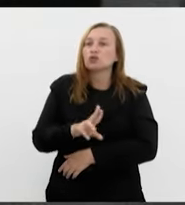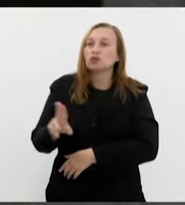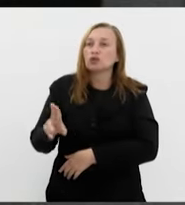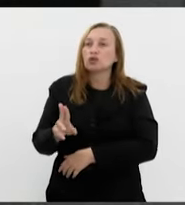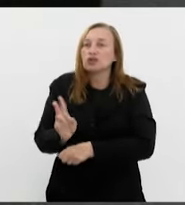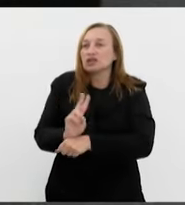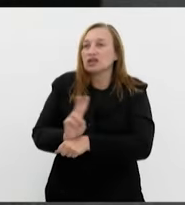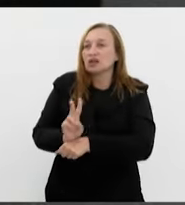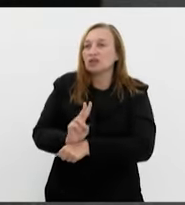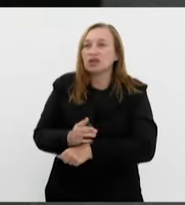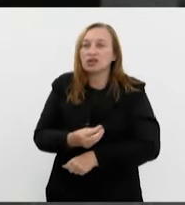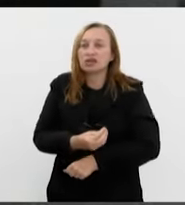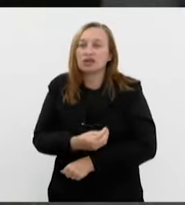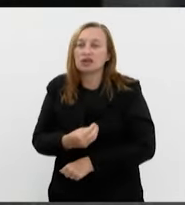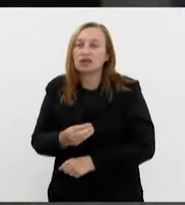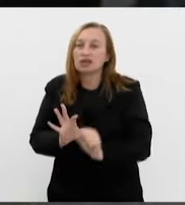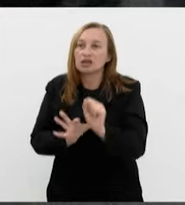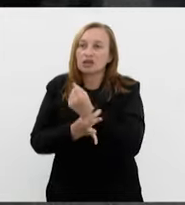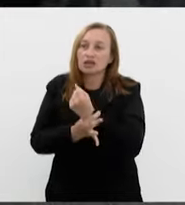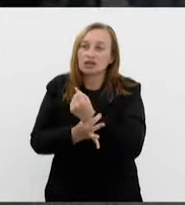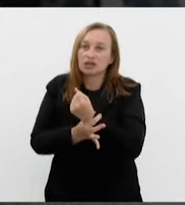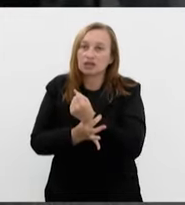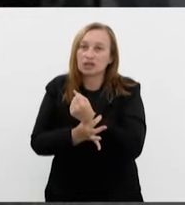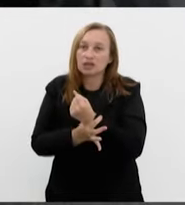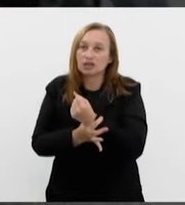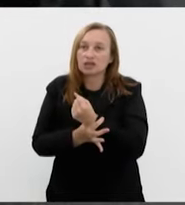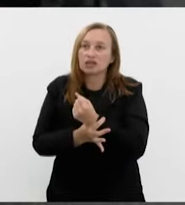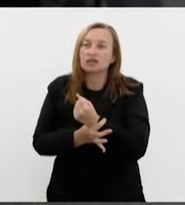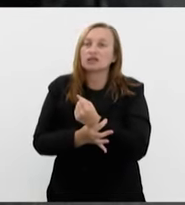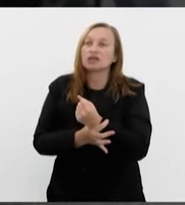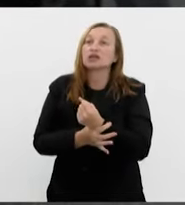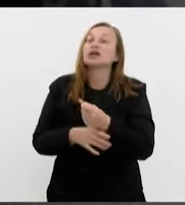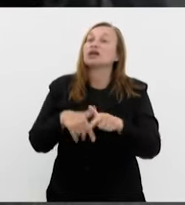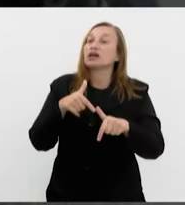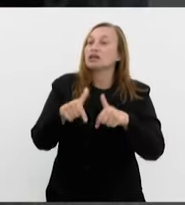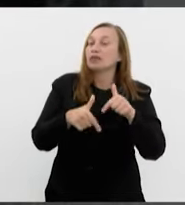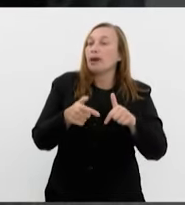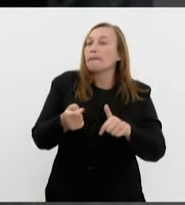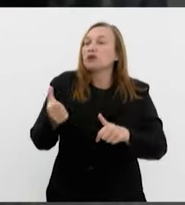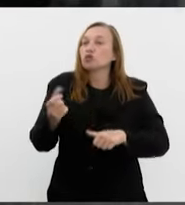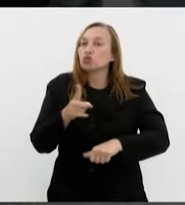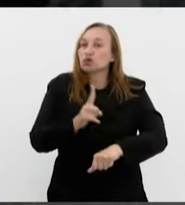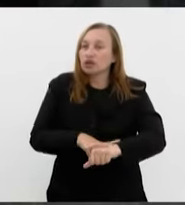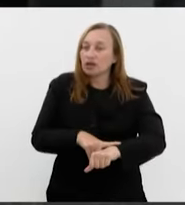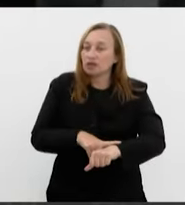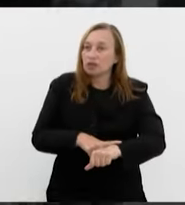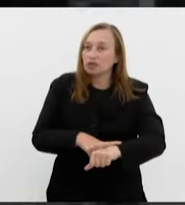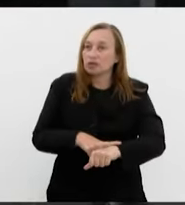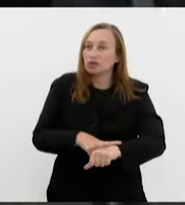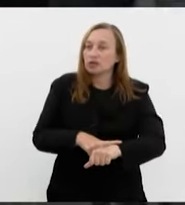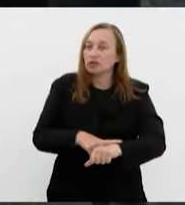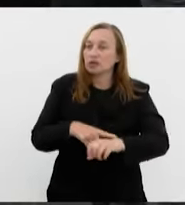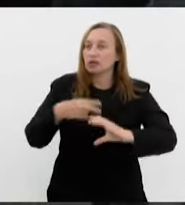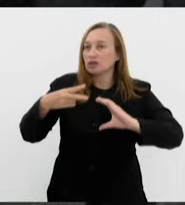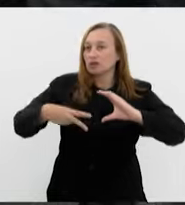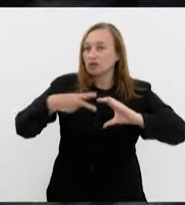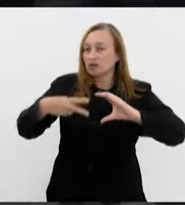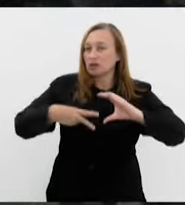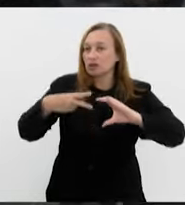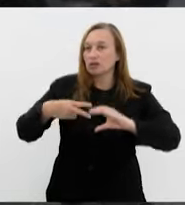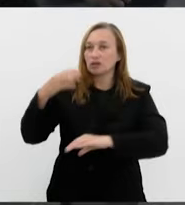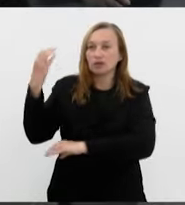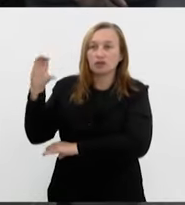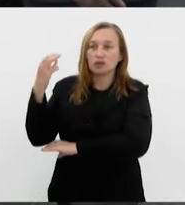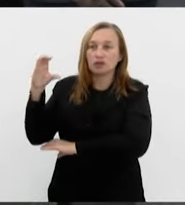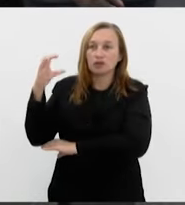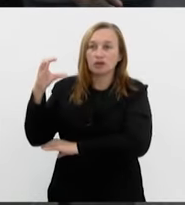programa Segurança Presente, que estava servindo há pouco tempo na Câmara de Vereadores de Niterói, dentro